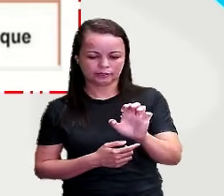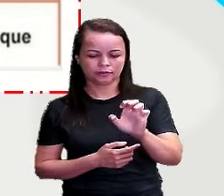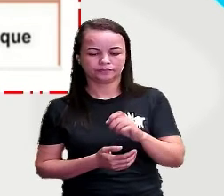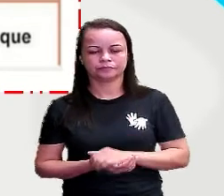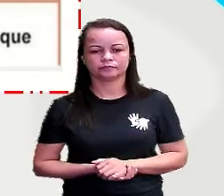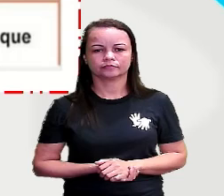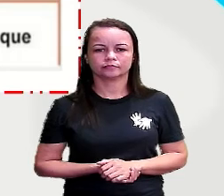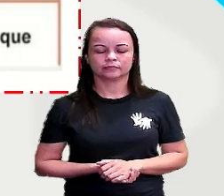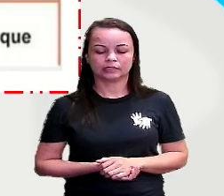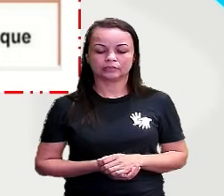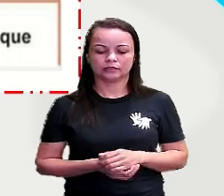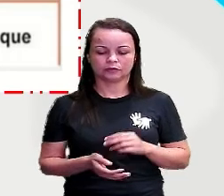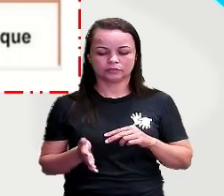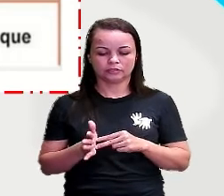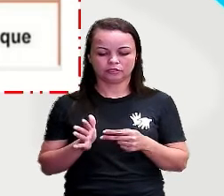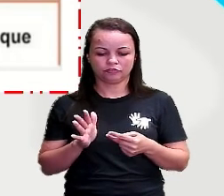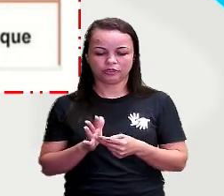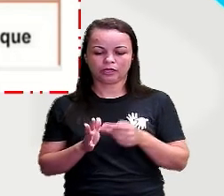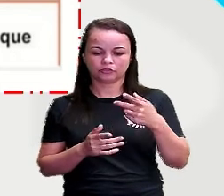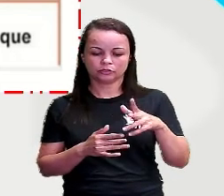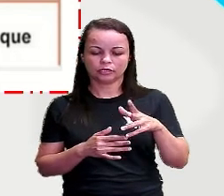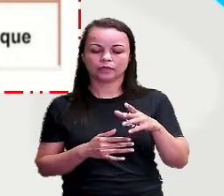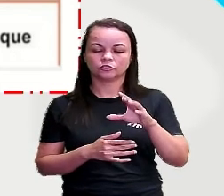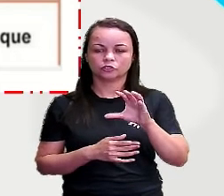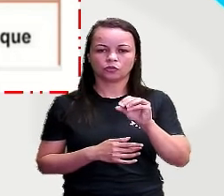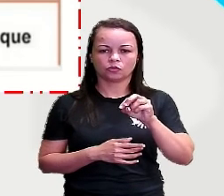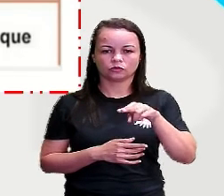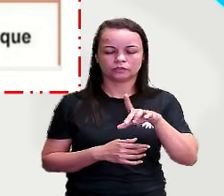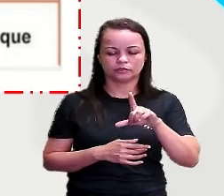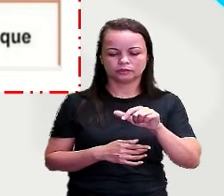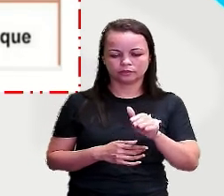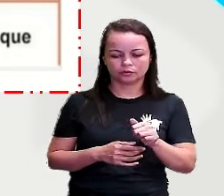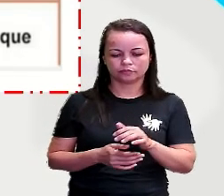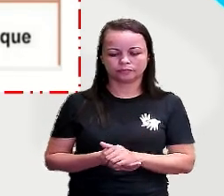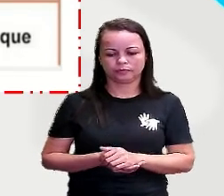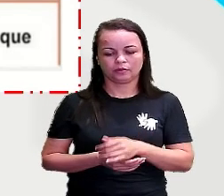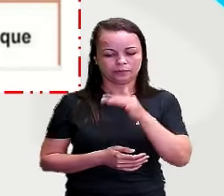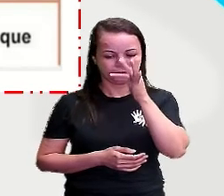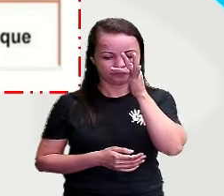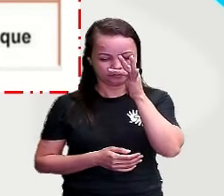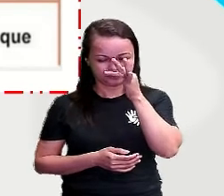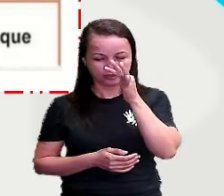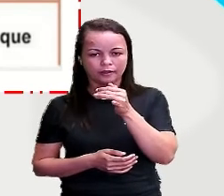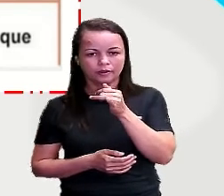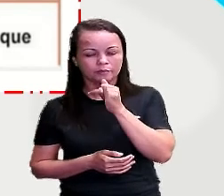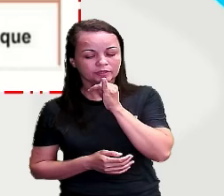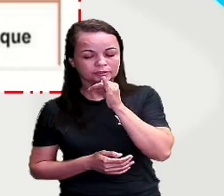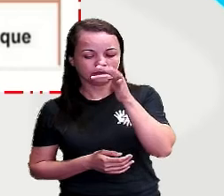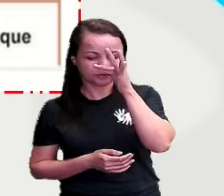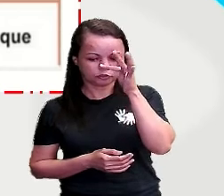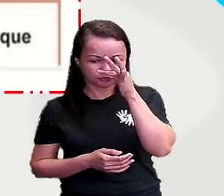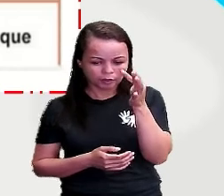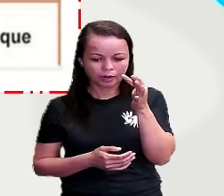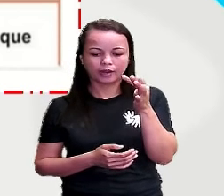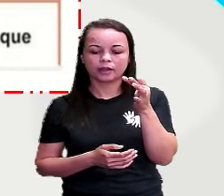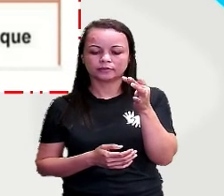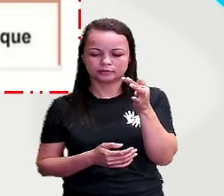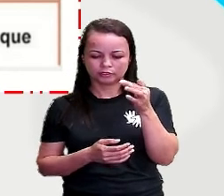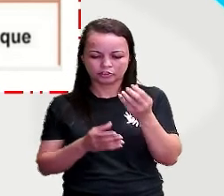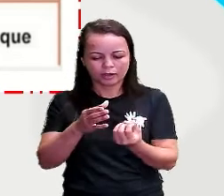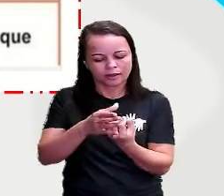as plantas crescerão logo, se as regarmos todos os dias. Então, a condição, ó,